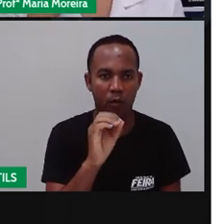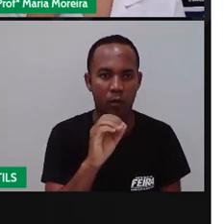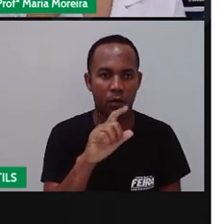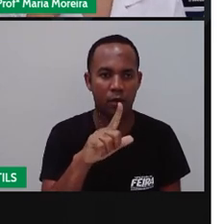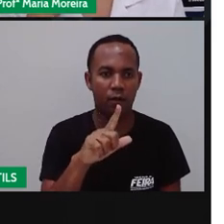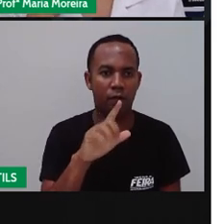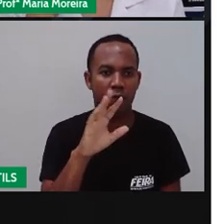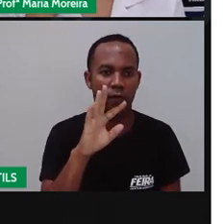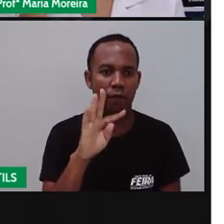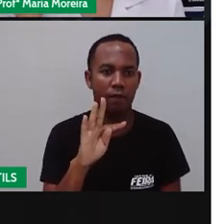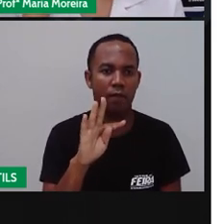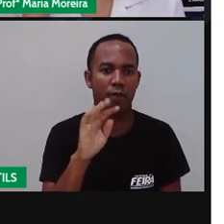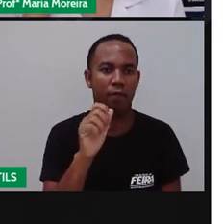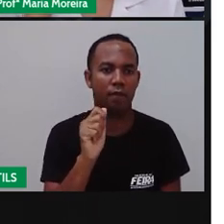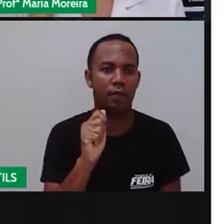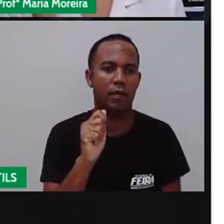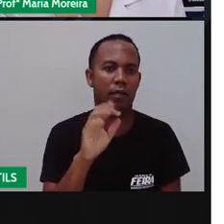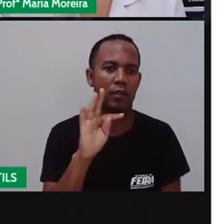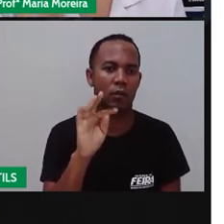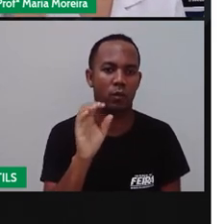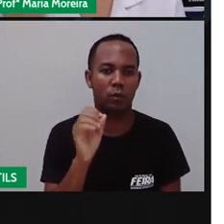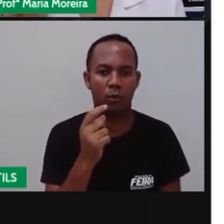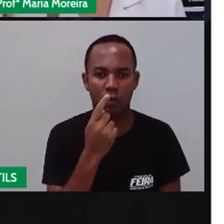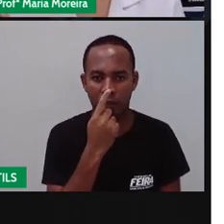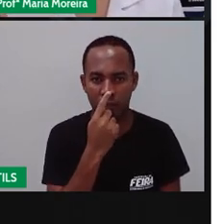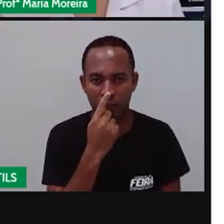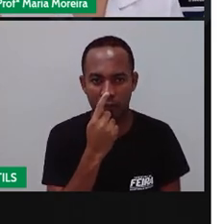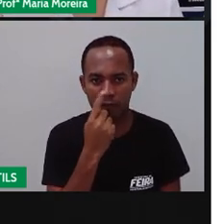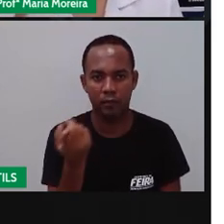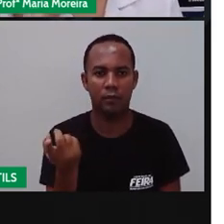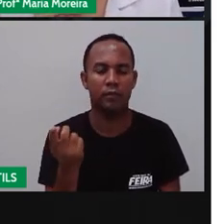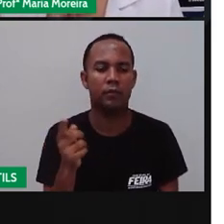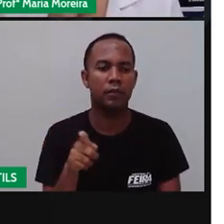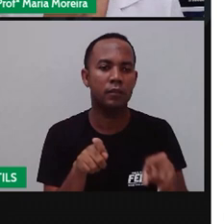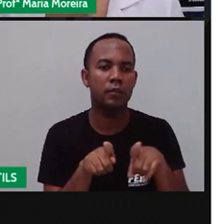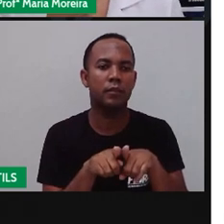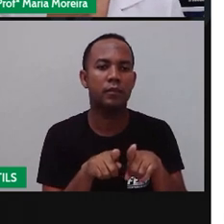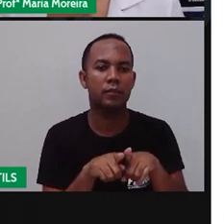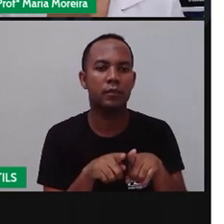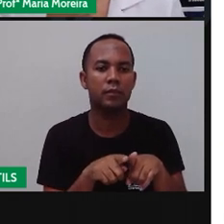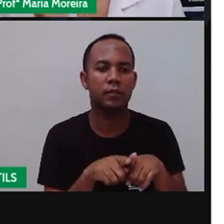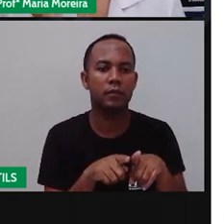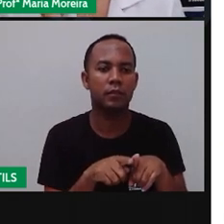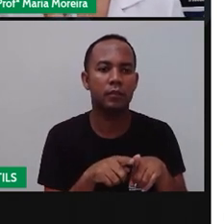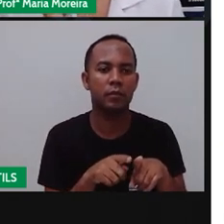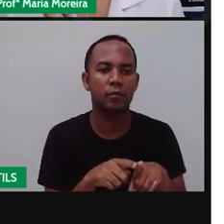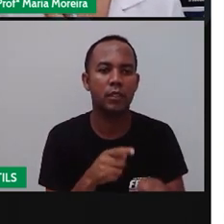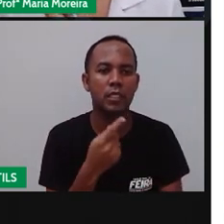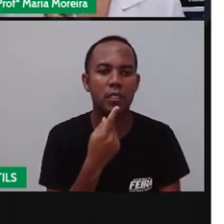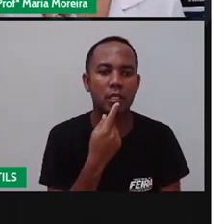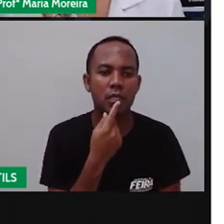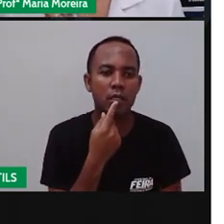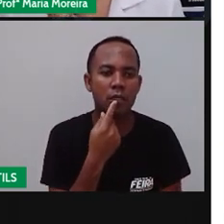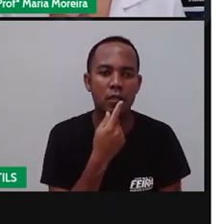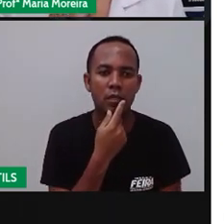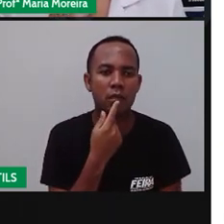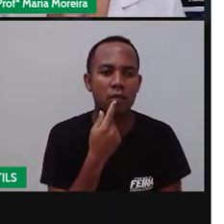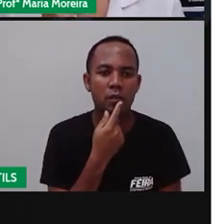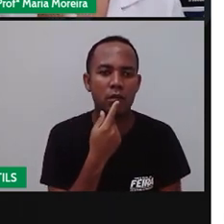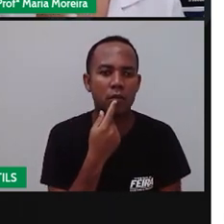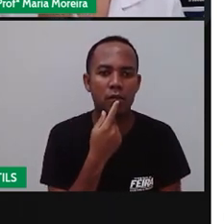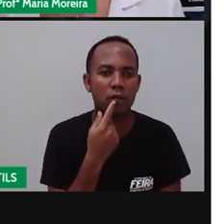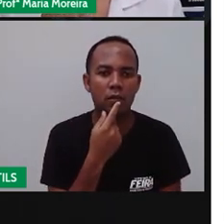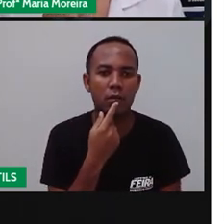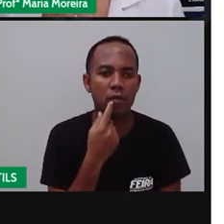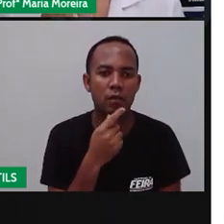O nariz. E o paladar é quem? A boca é o quê?